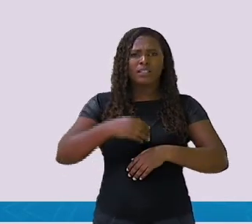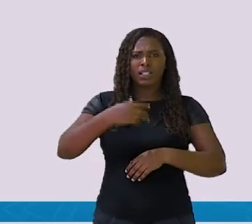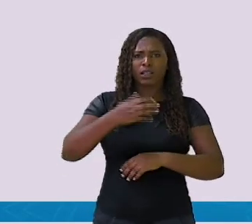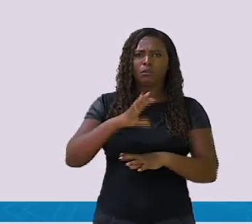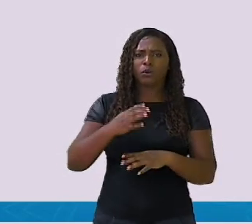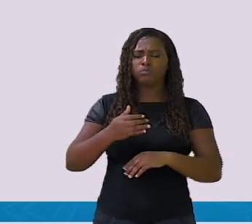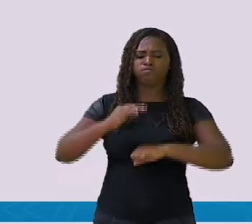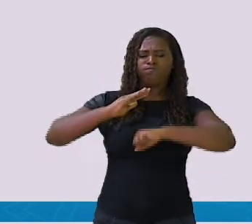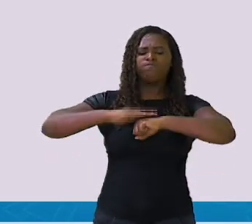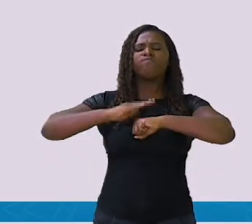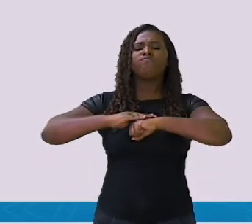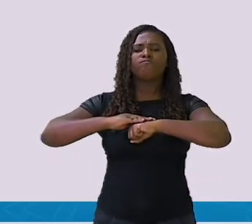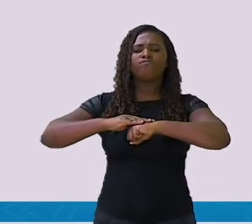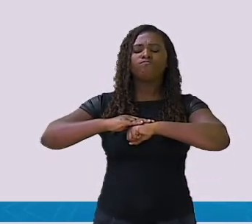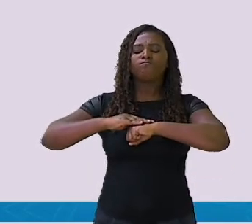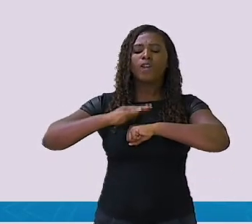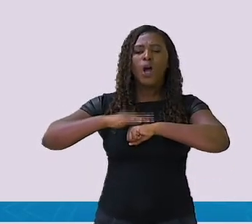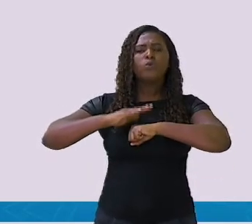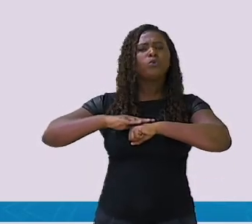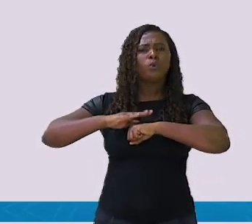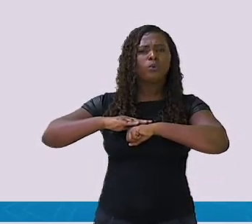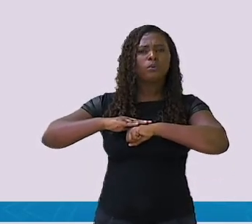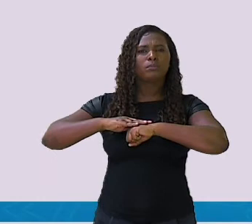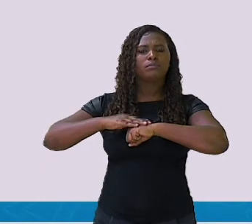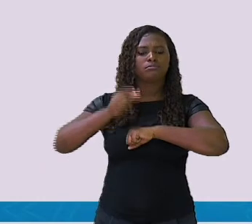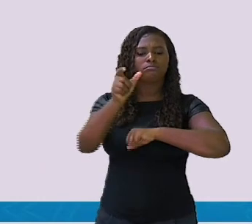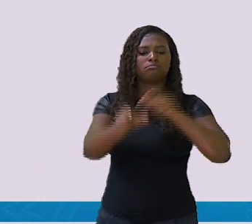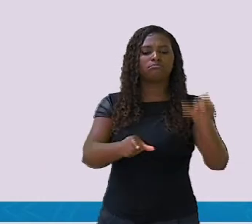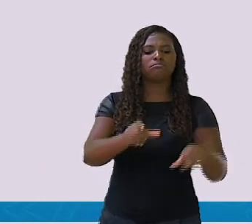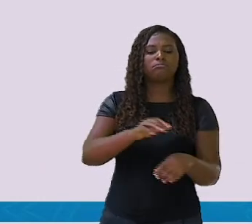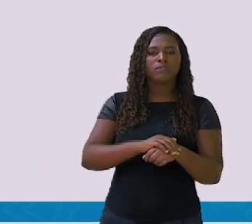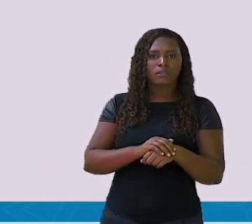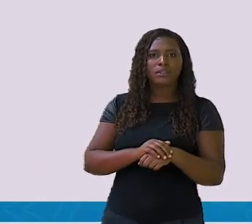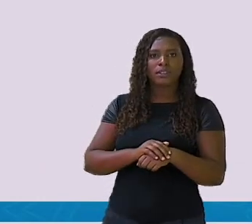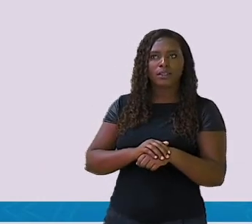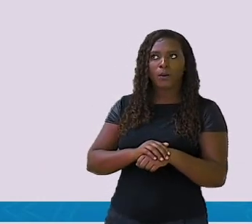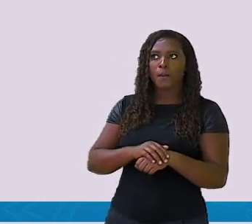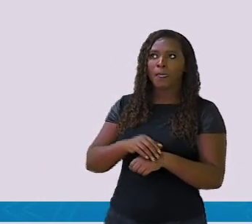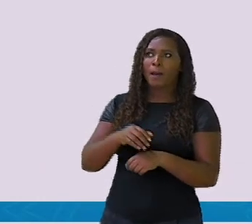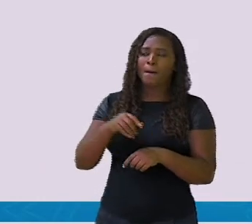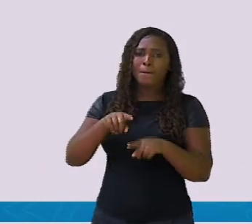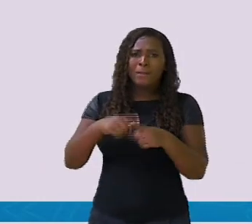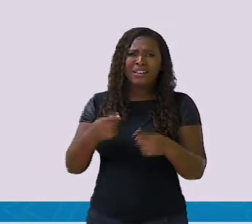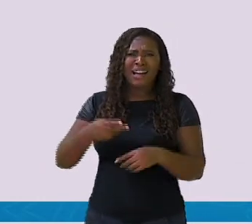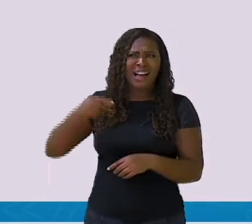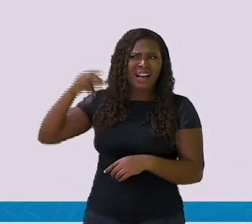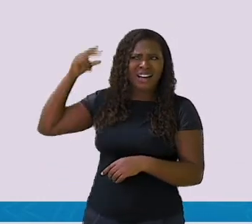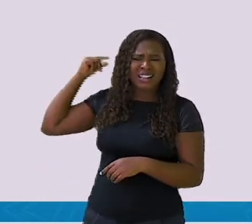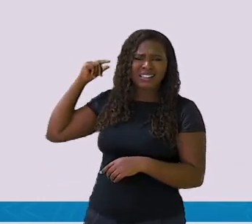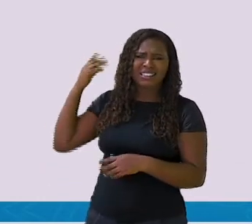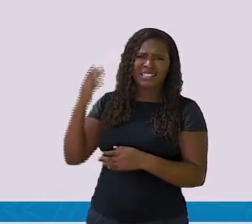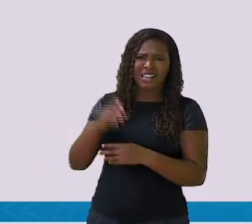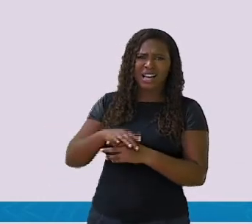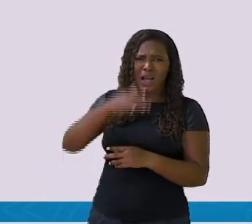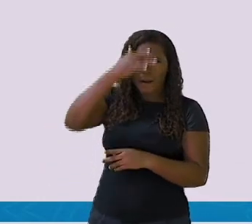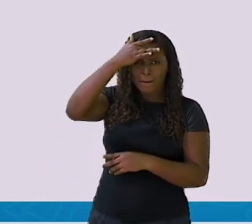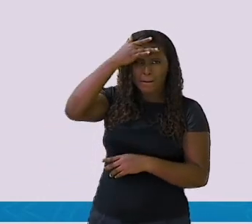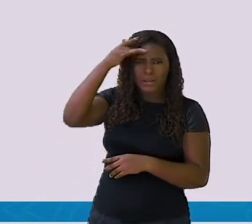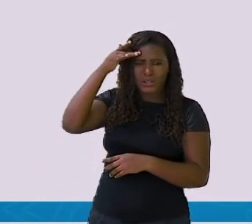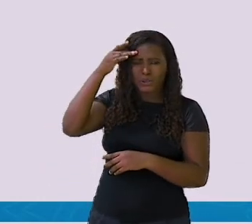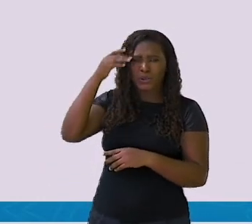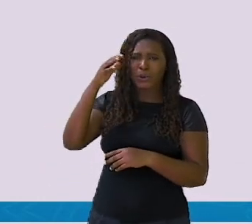crítico quanto ao que se aprende. Então, antes não, as pessoas aprendiam a tabuada, as pessoas aprendiam lá a ler e